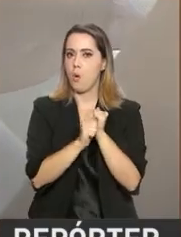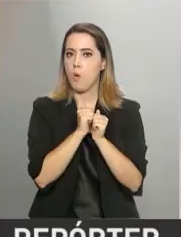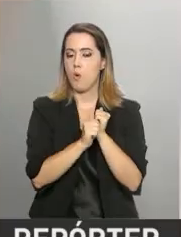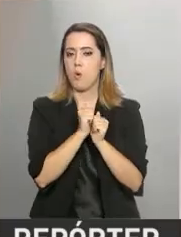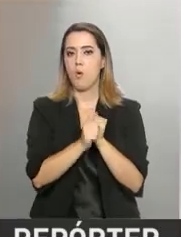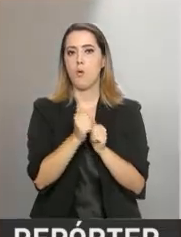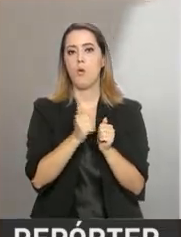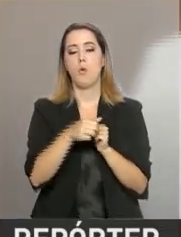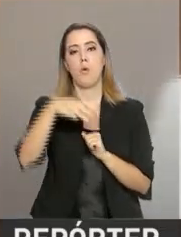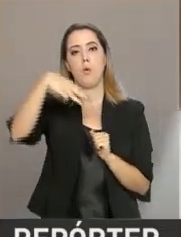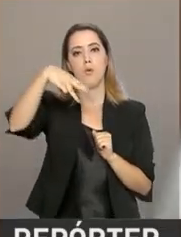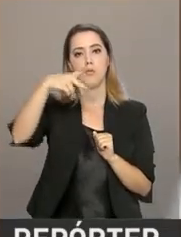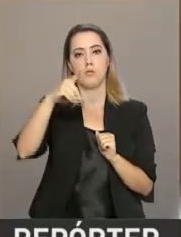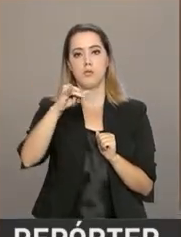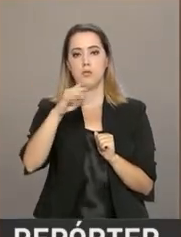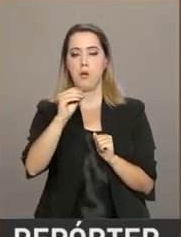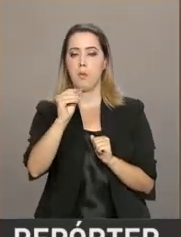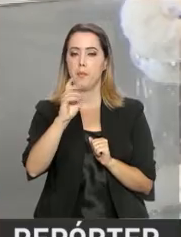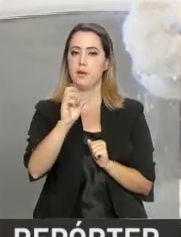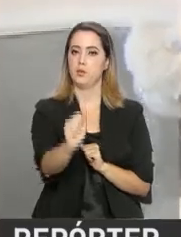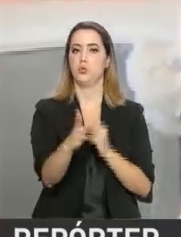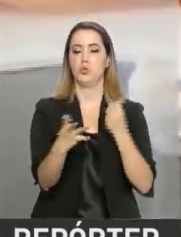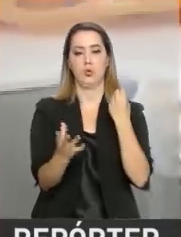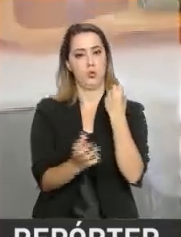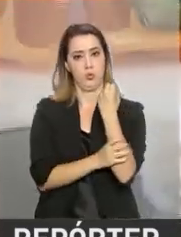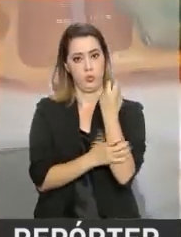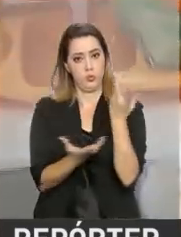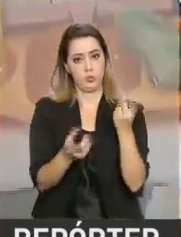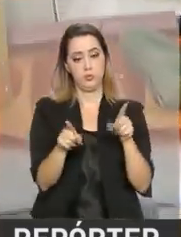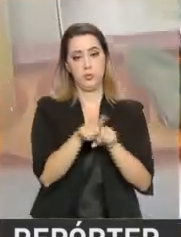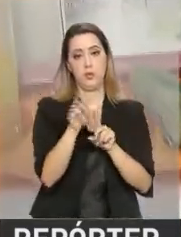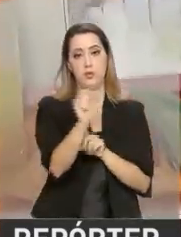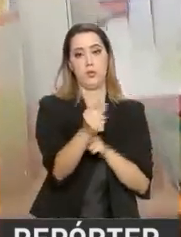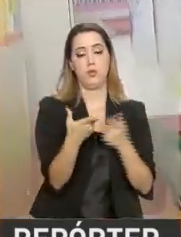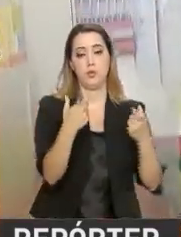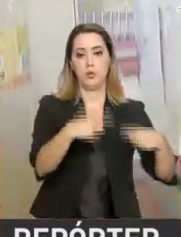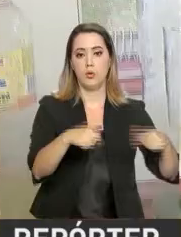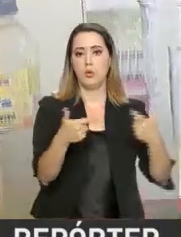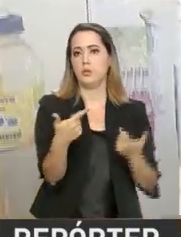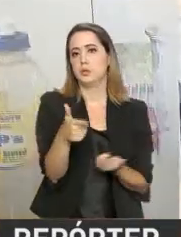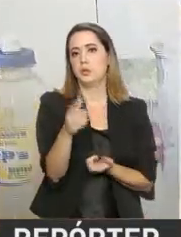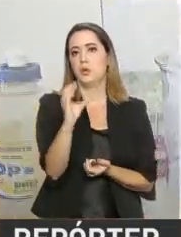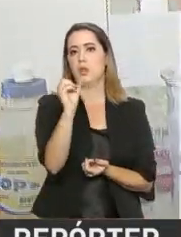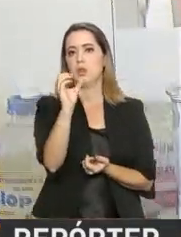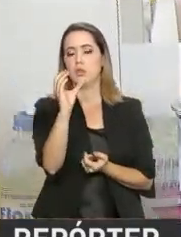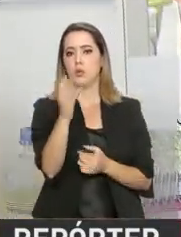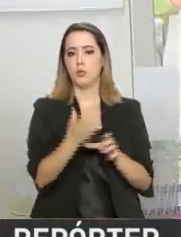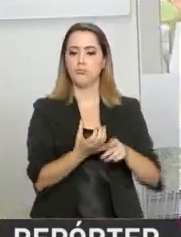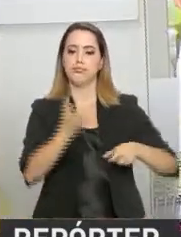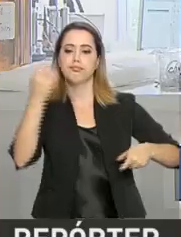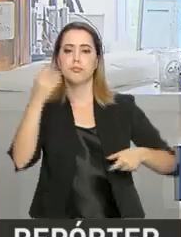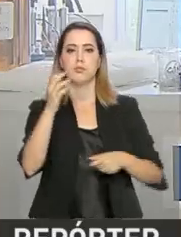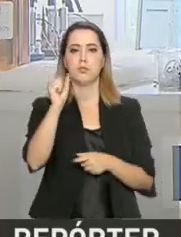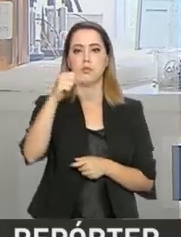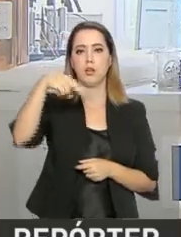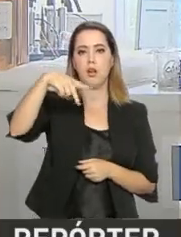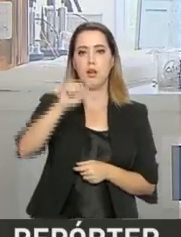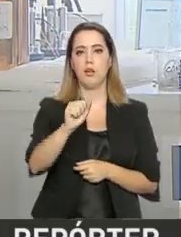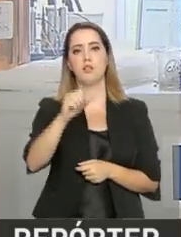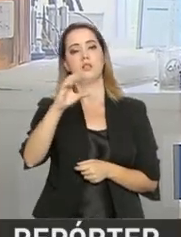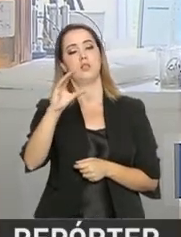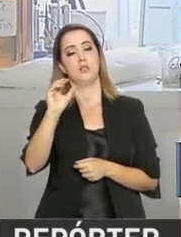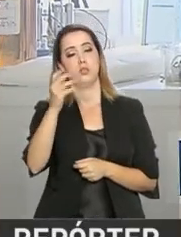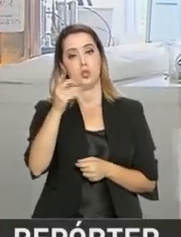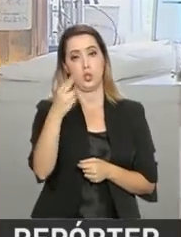a produção do combustível em áreas onde não há cultivo de cana de açúcar como é o caso do rio grande do sul e da região norte outra frente